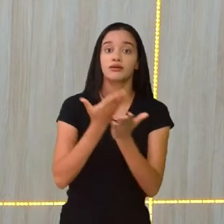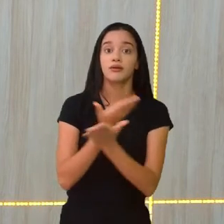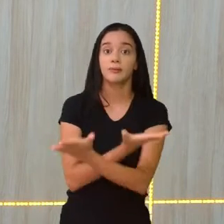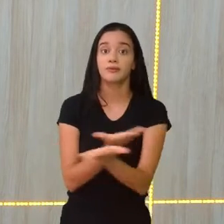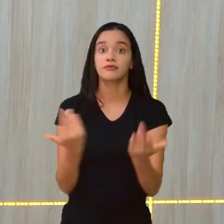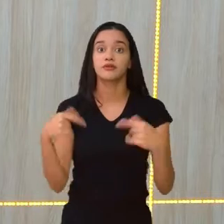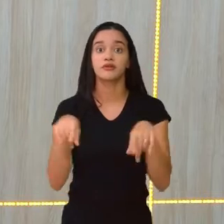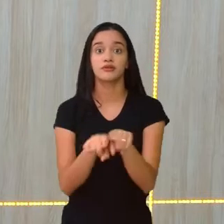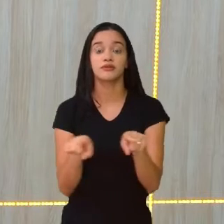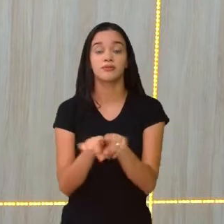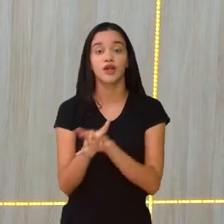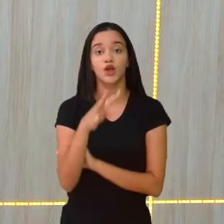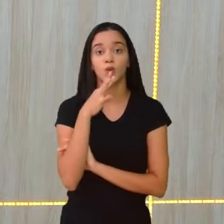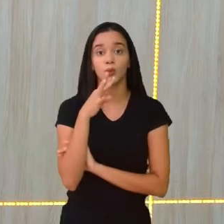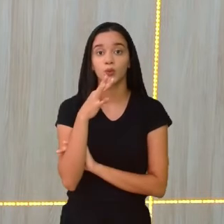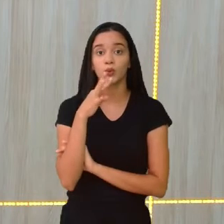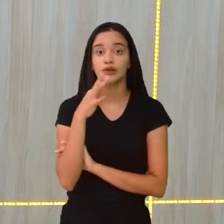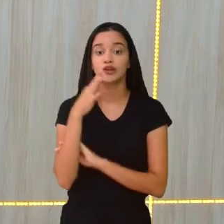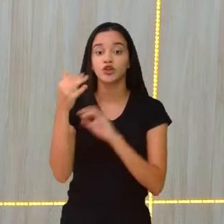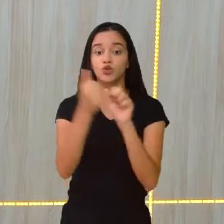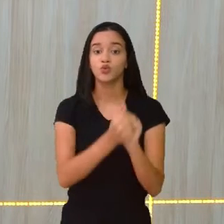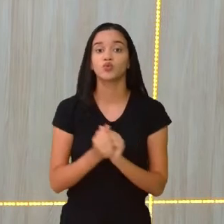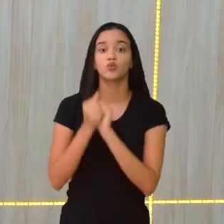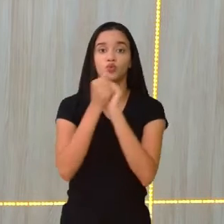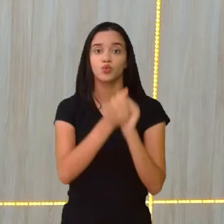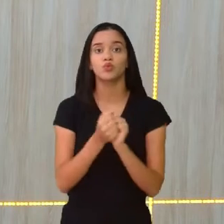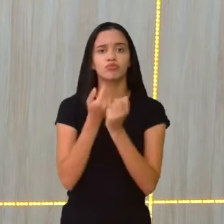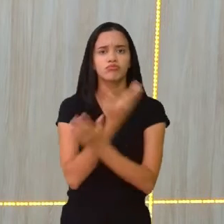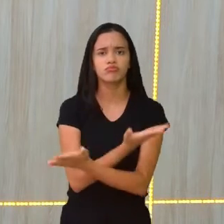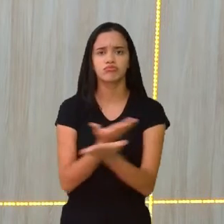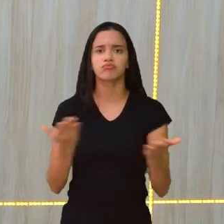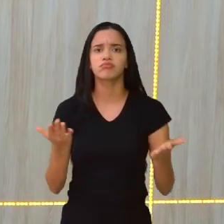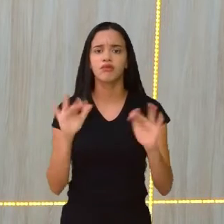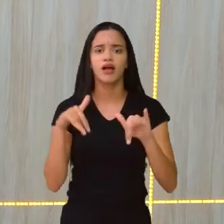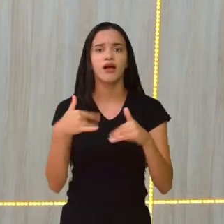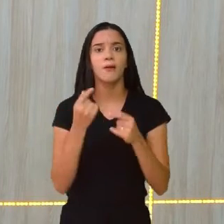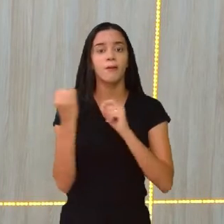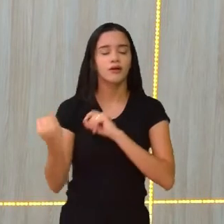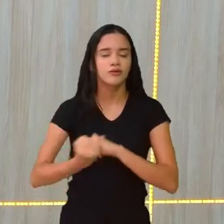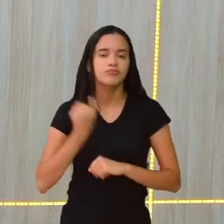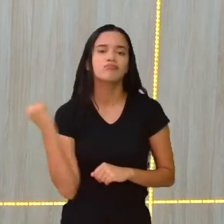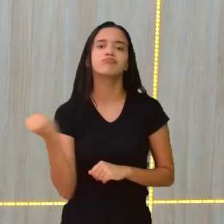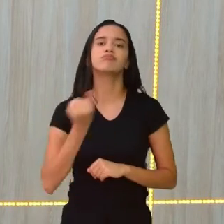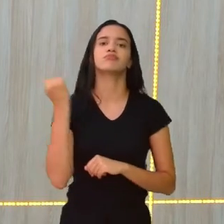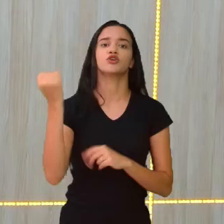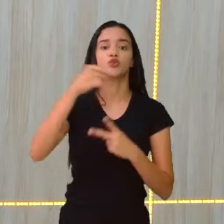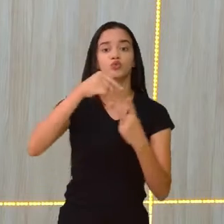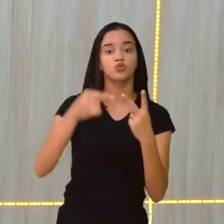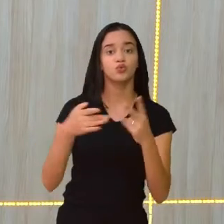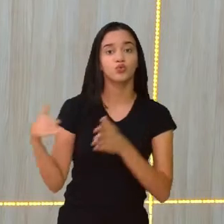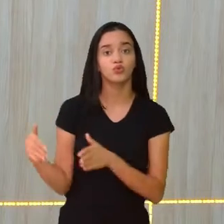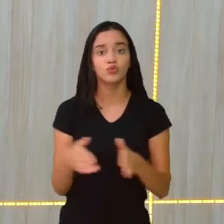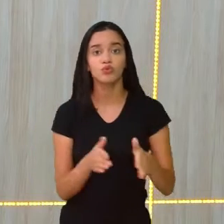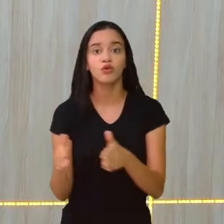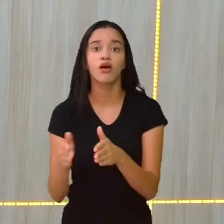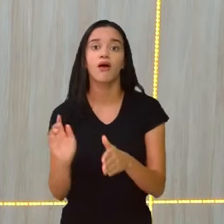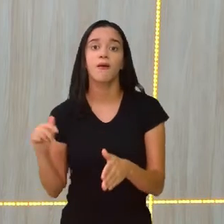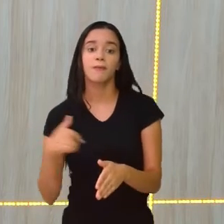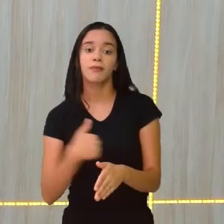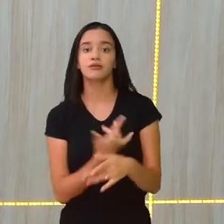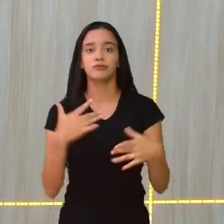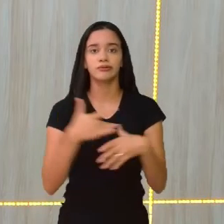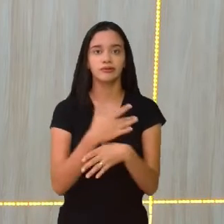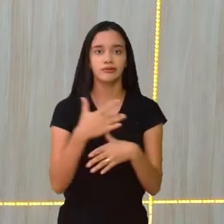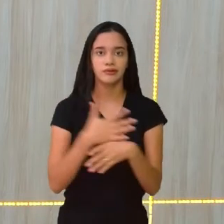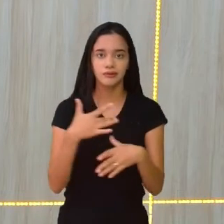para também eu conhecer juntamente com vocês essa grande importância desses dois rios aqui para a nossa